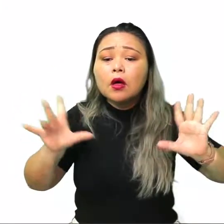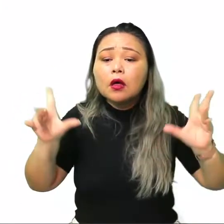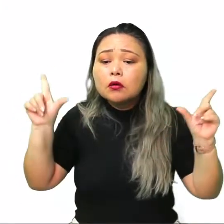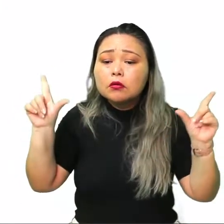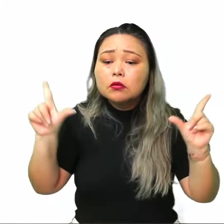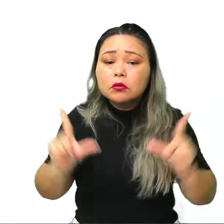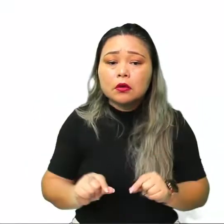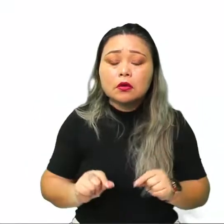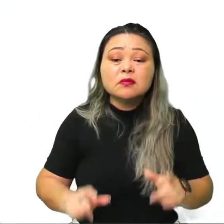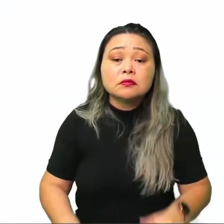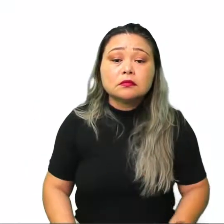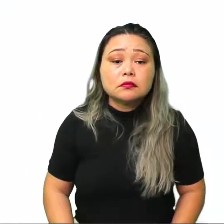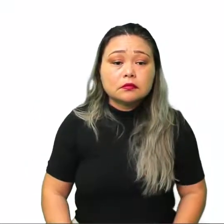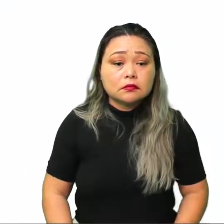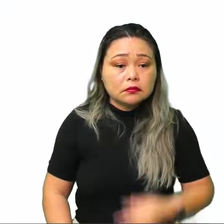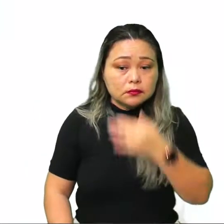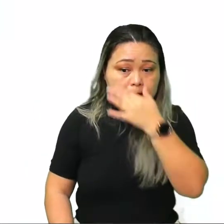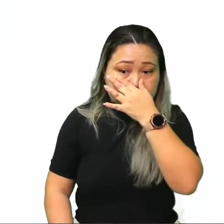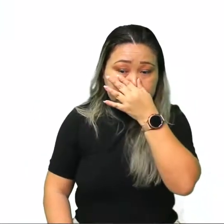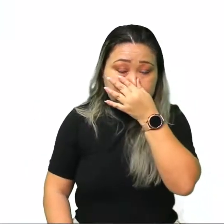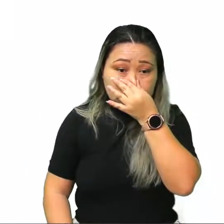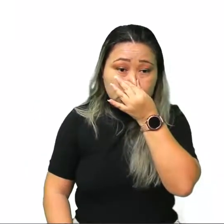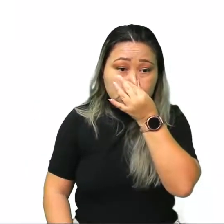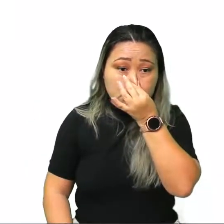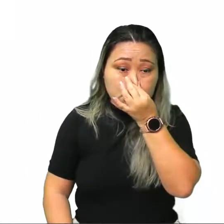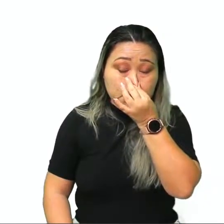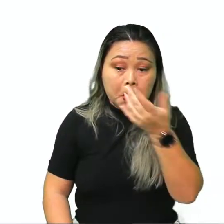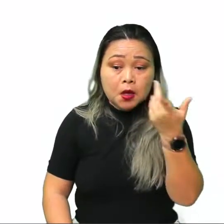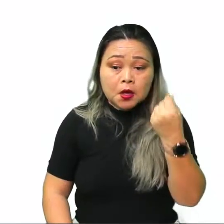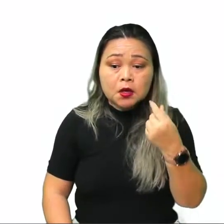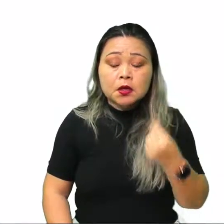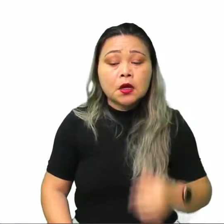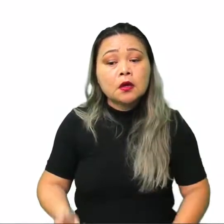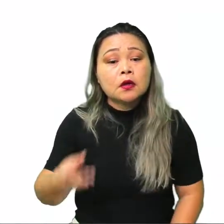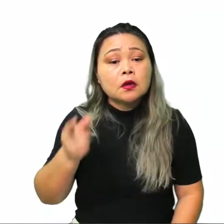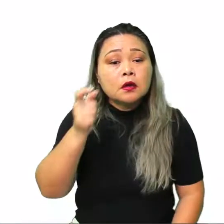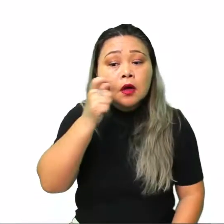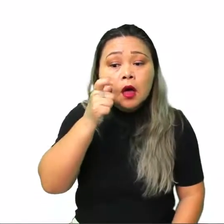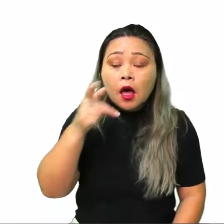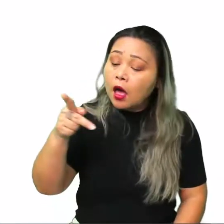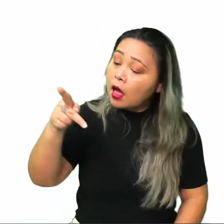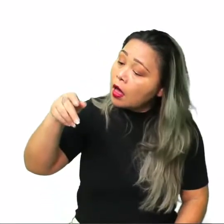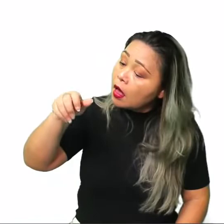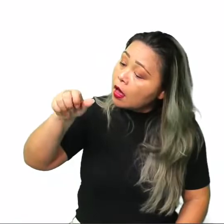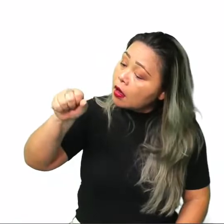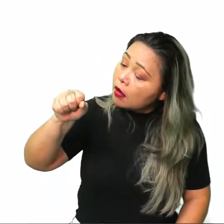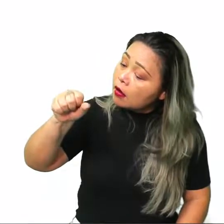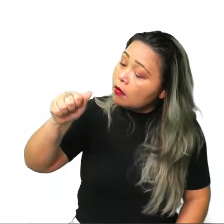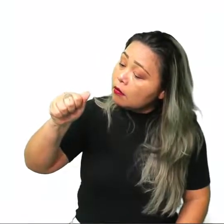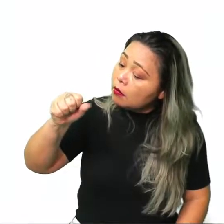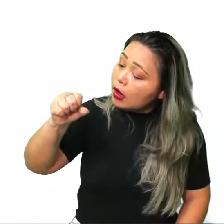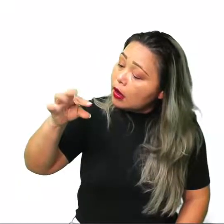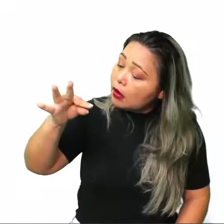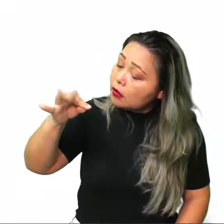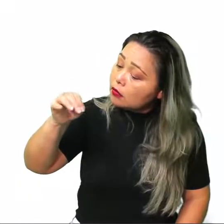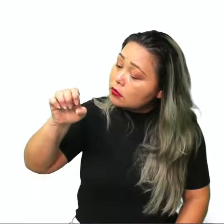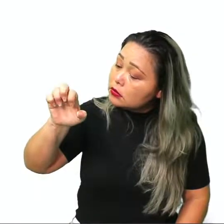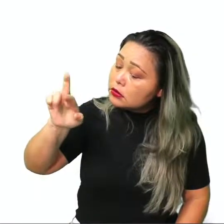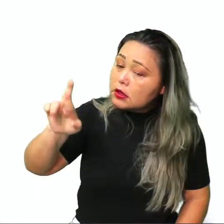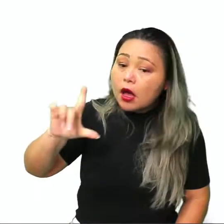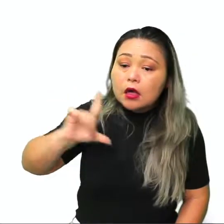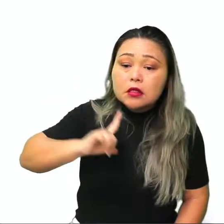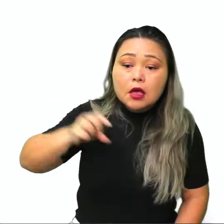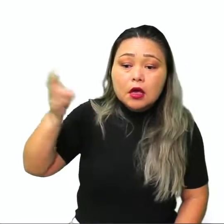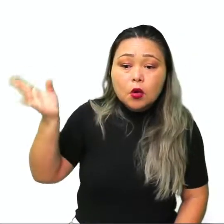só, pra cá. A gente tem aqui o experimento de Pasteur. E nós temos também o experimento de